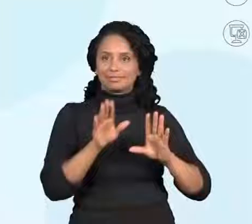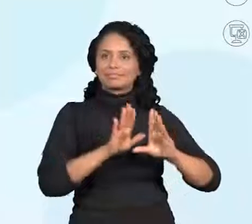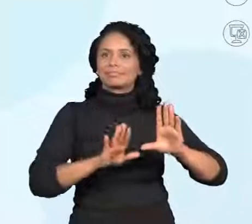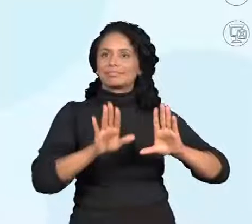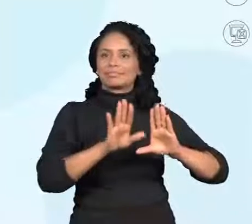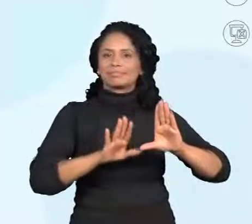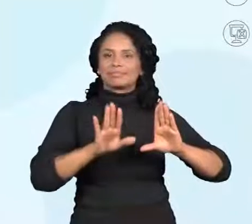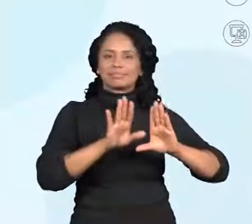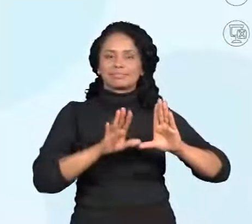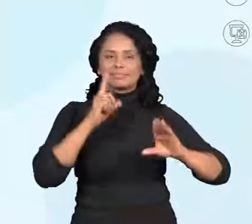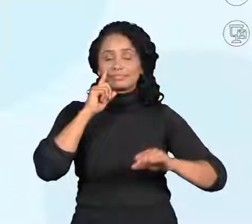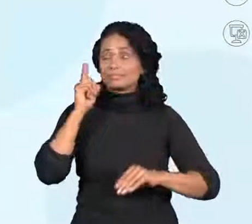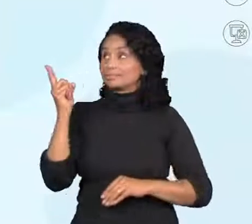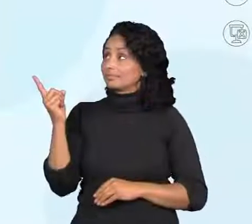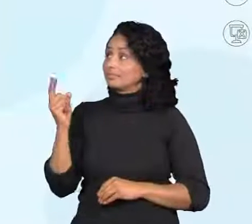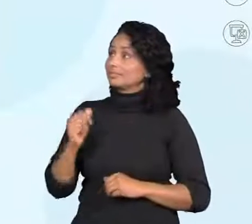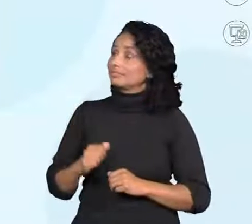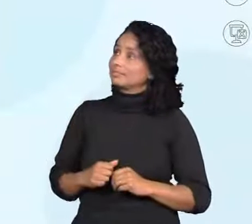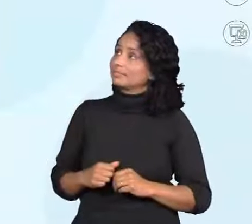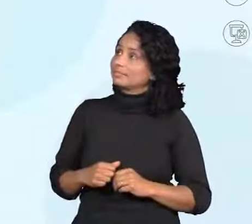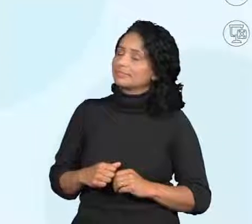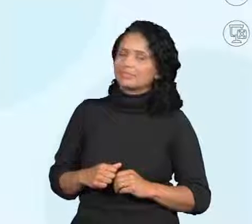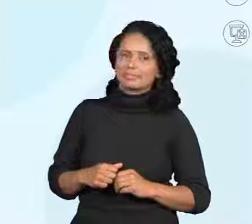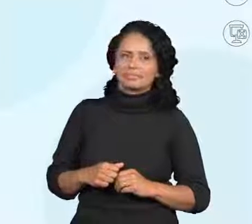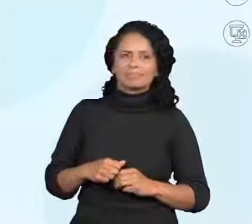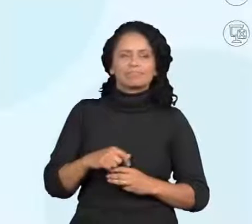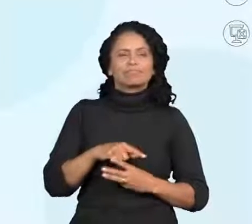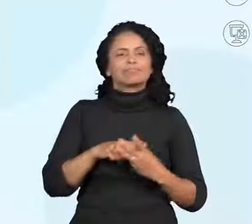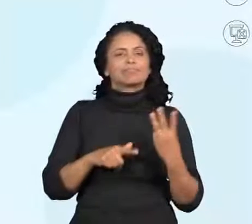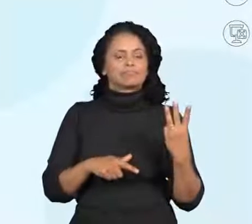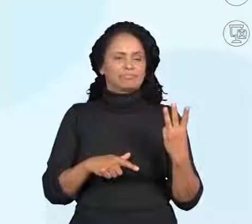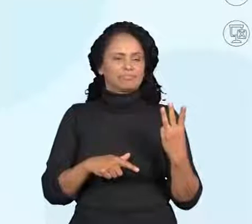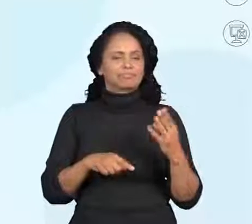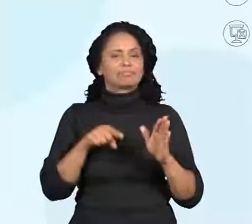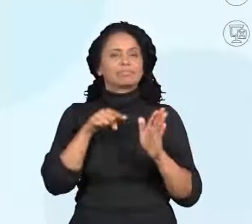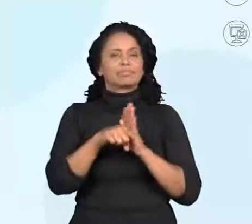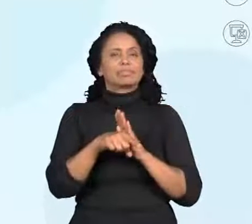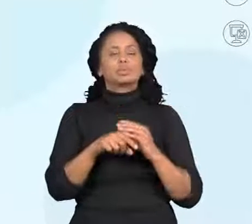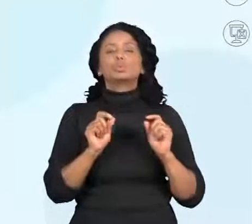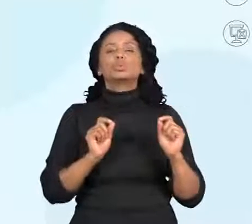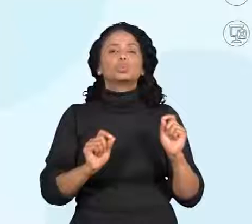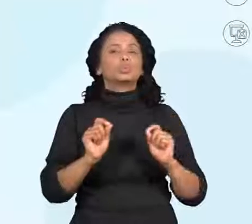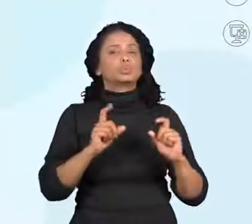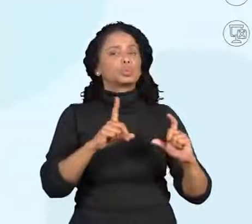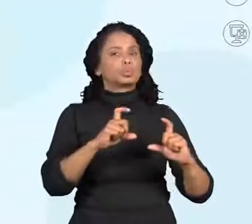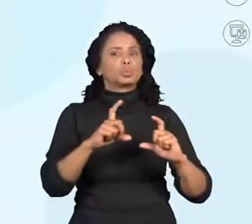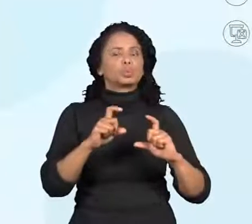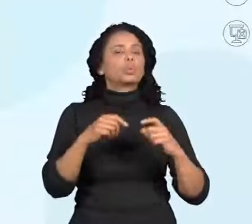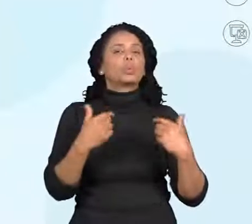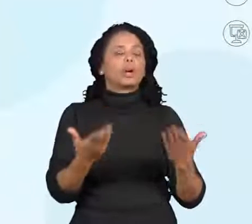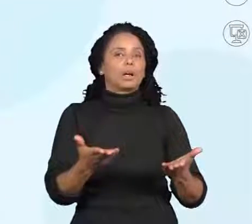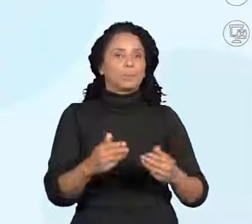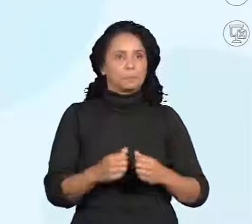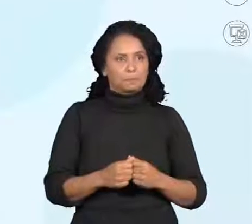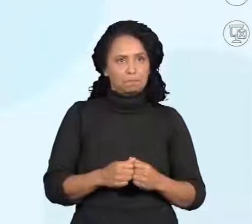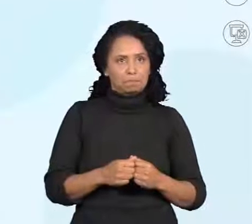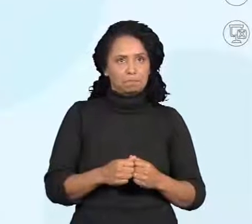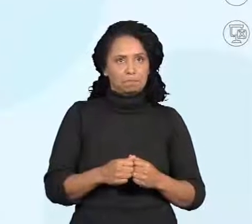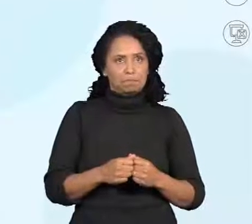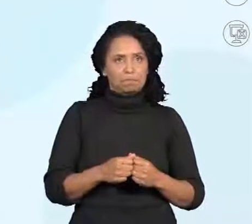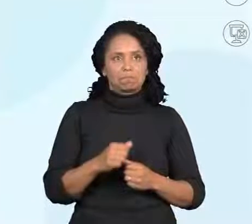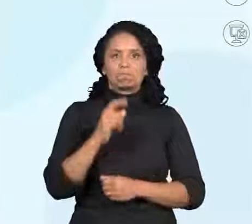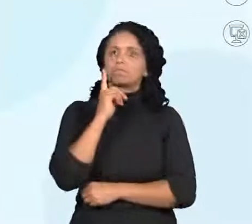aí, e assim, qual que você acha que é a fotografia? Oráculo. Assim, a